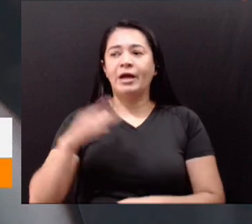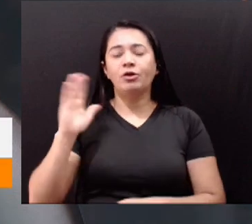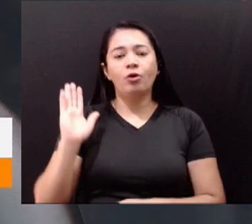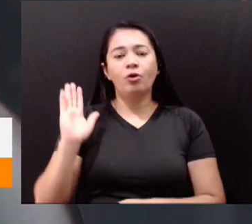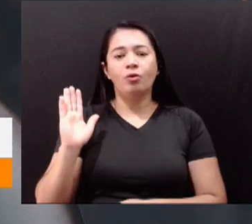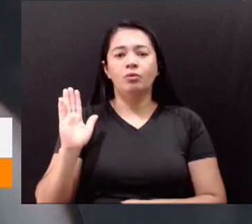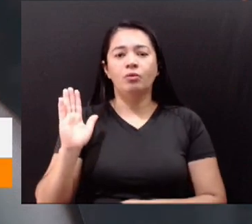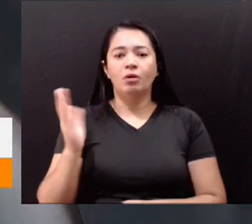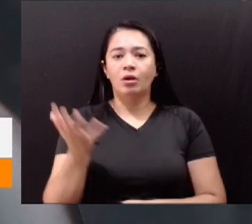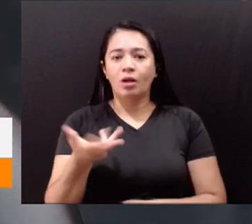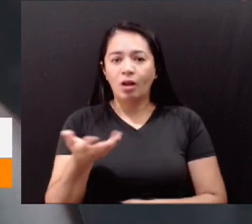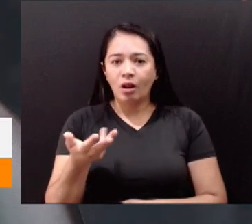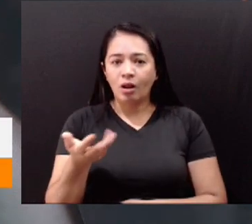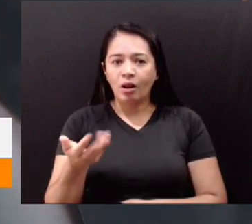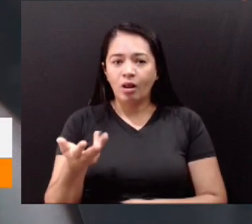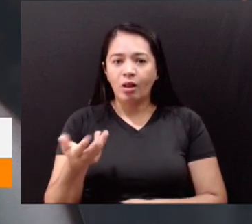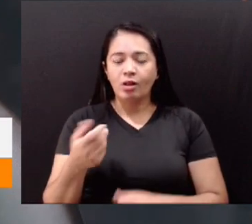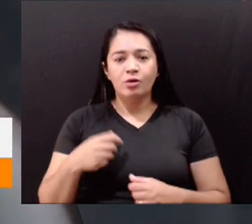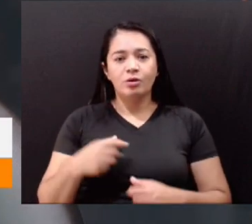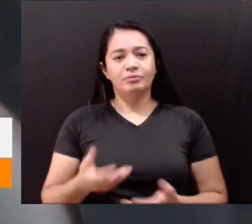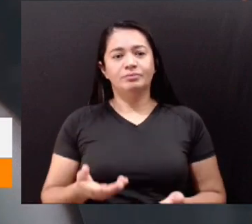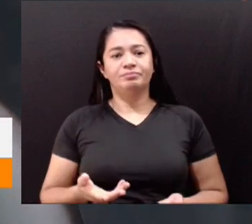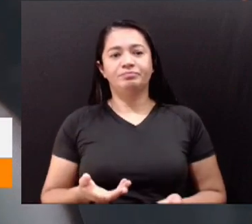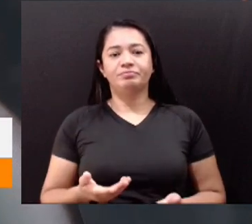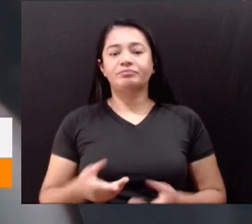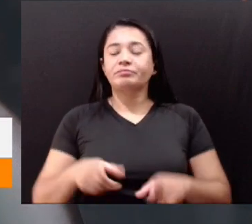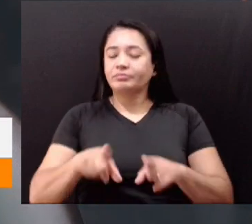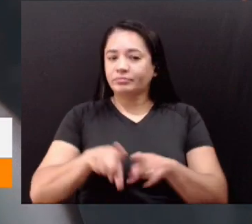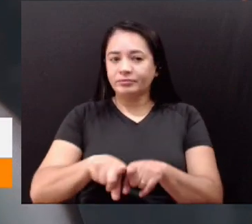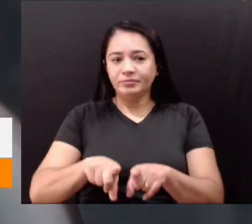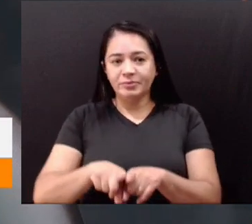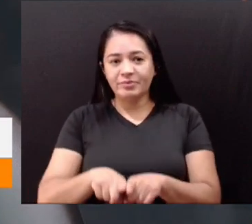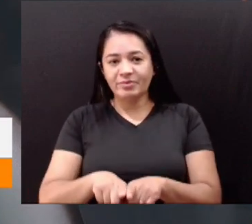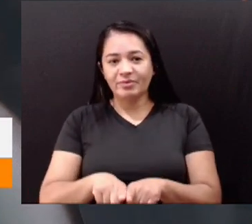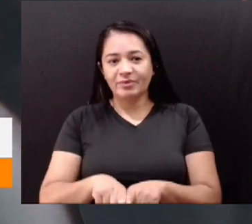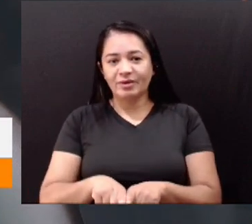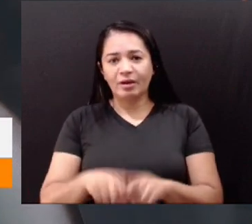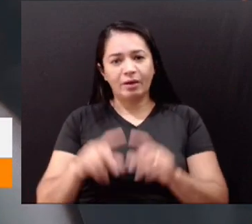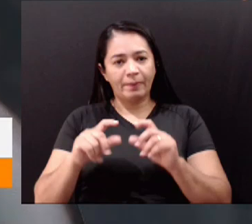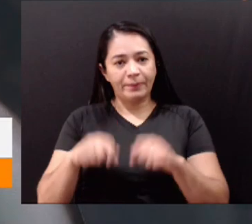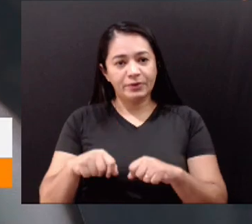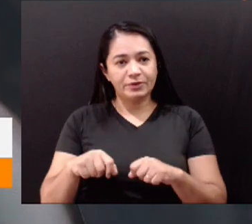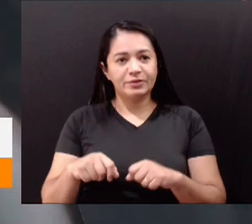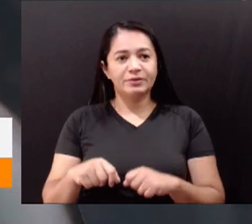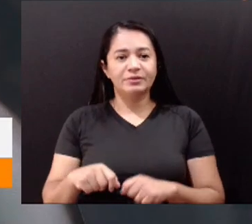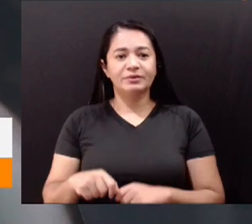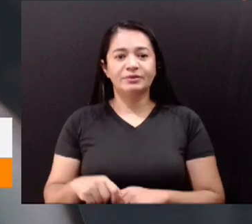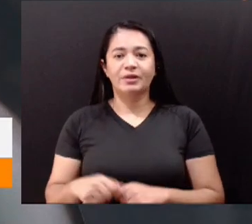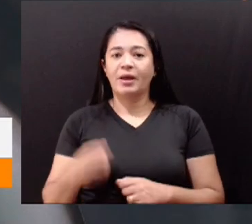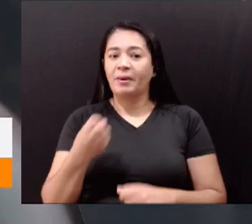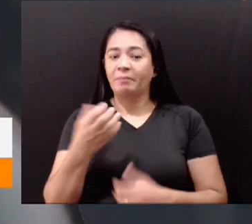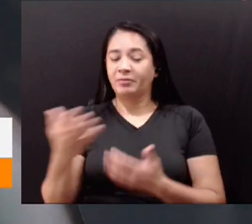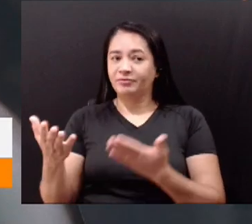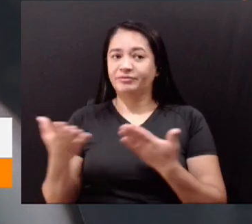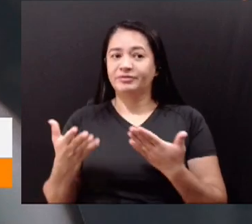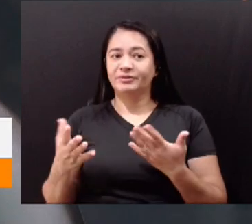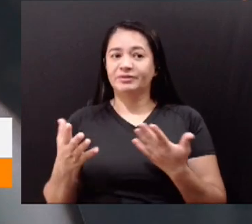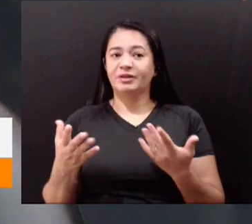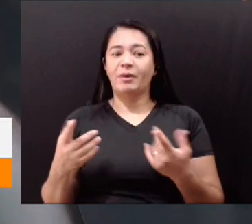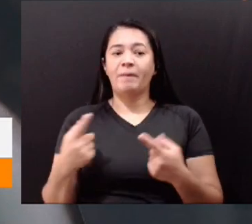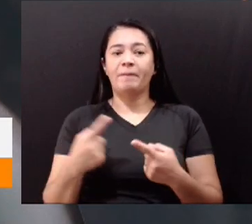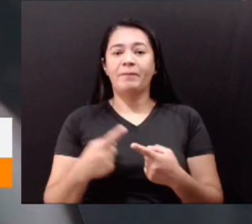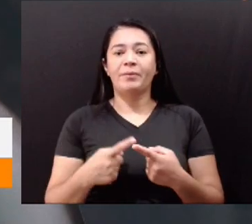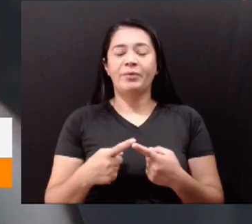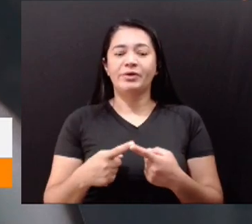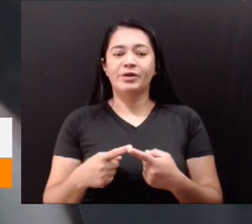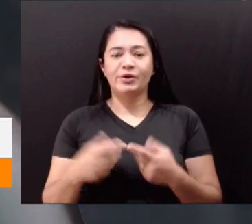mais intensa, também é possível, né? É bem-vindo, né? Até estava chegando aqui e uma